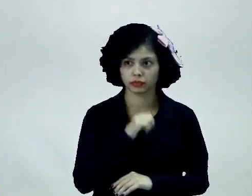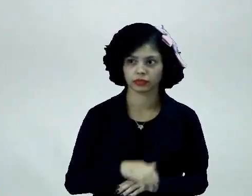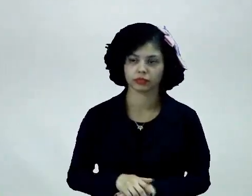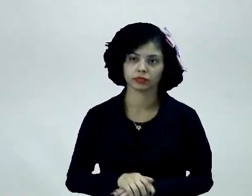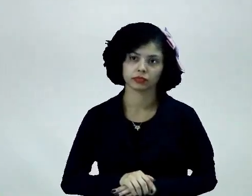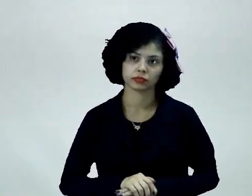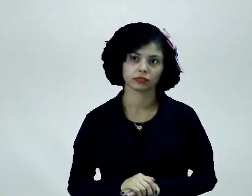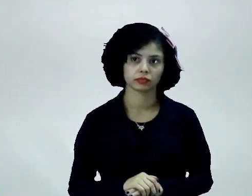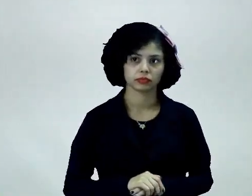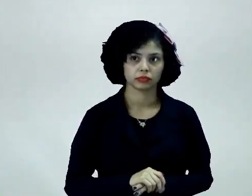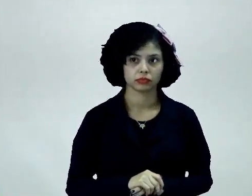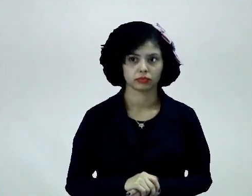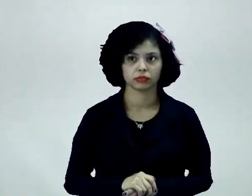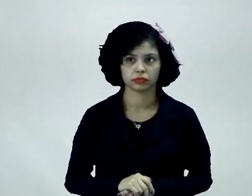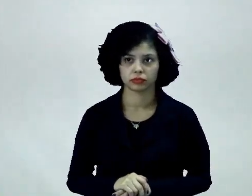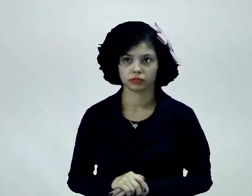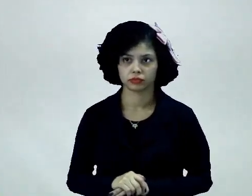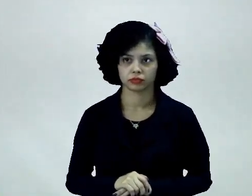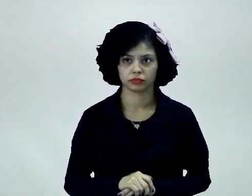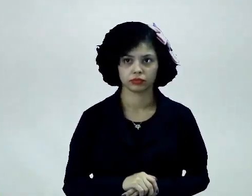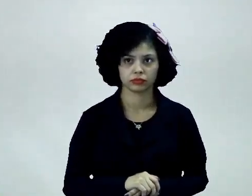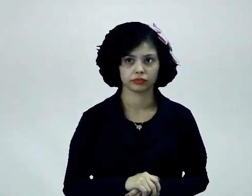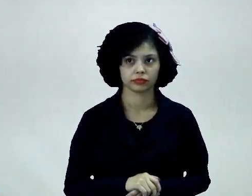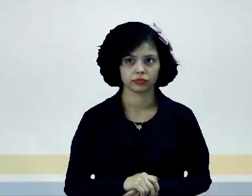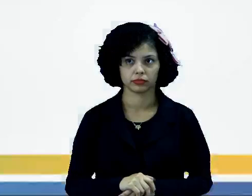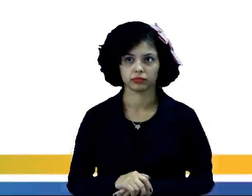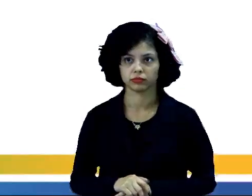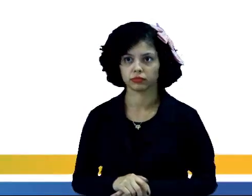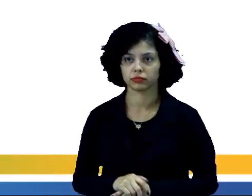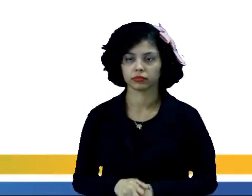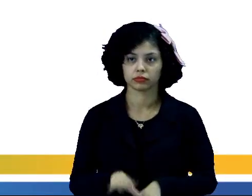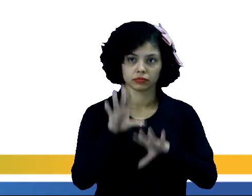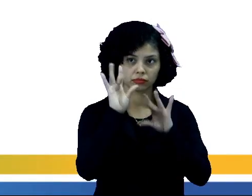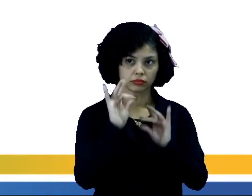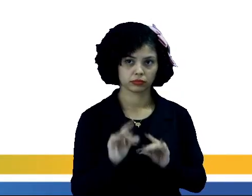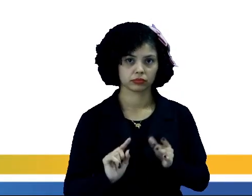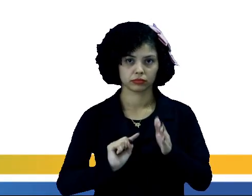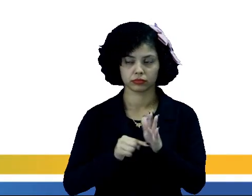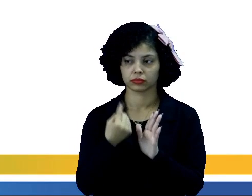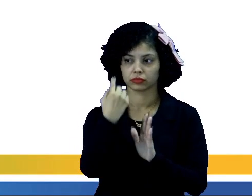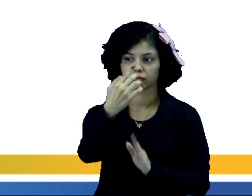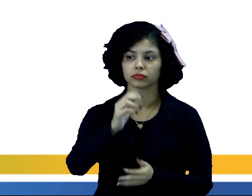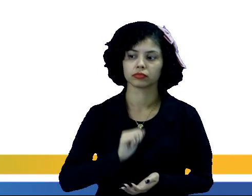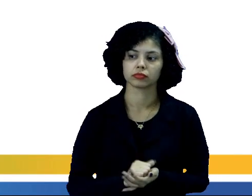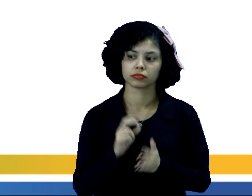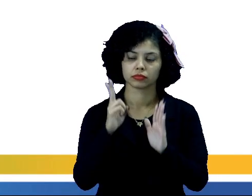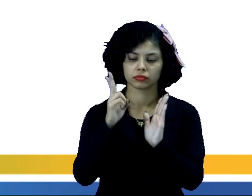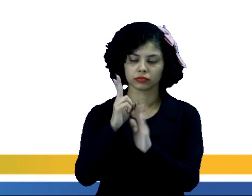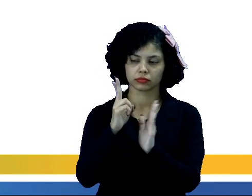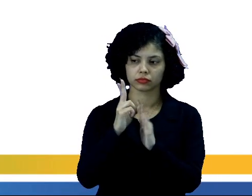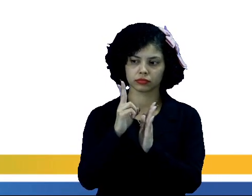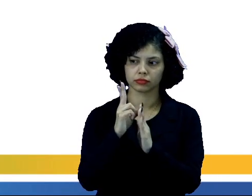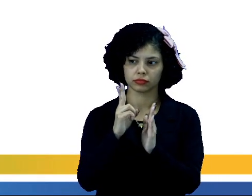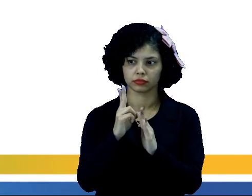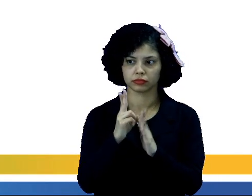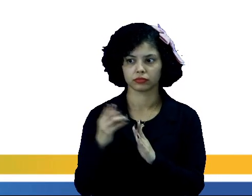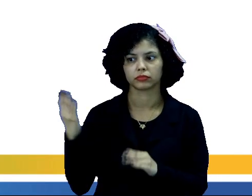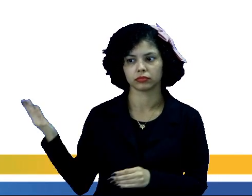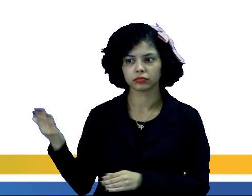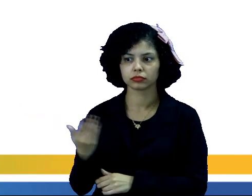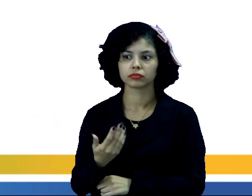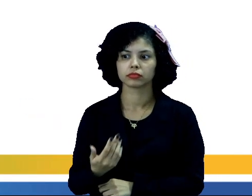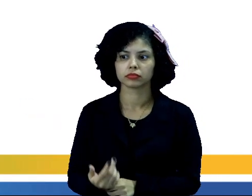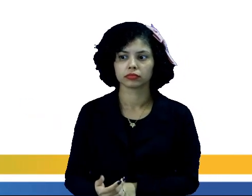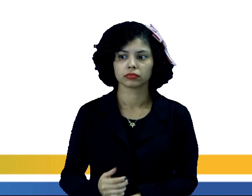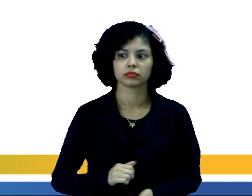de outros povos dentro da cultura brasileira. Com destaque aí, primeiramente, né, para os indígenas.